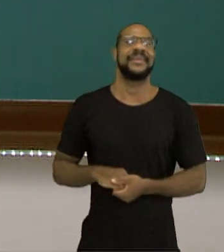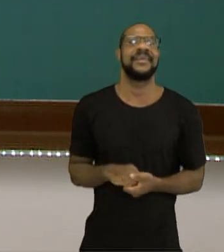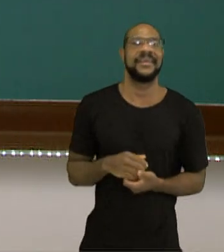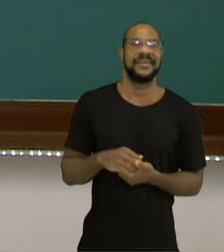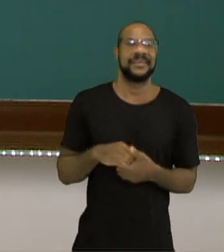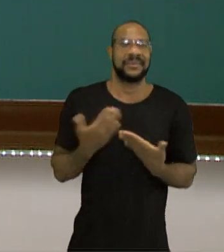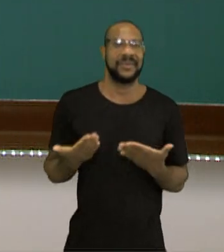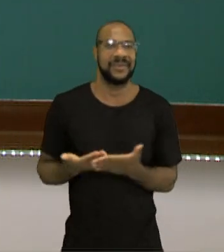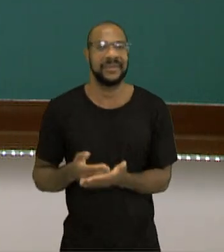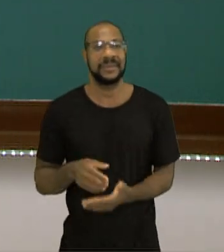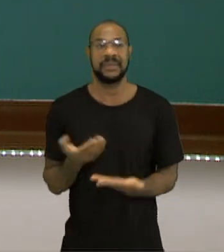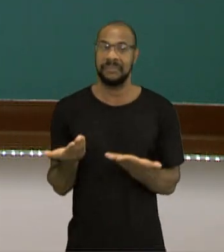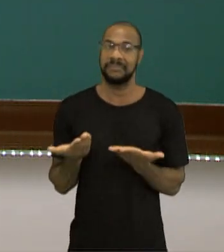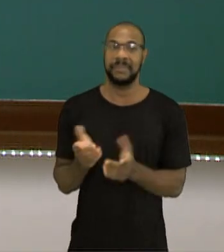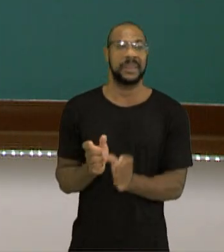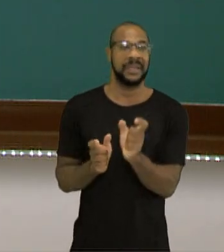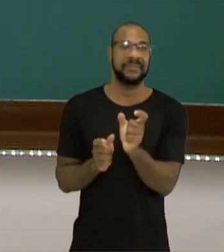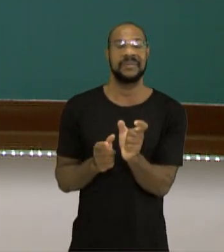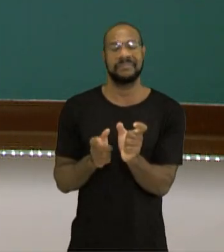átonas.